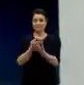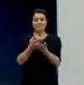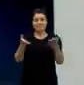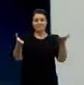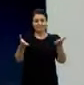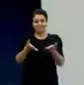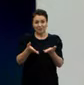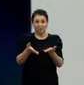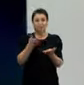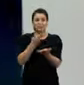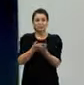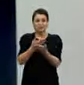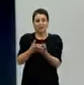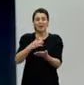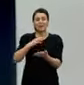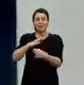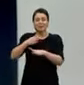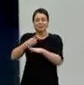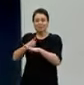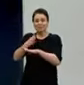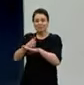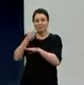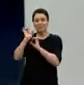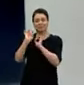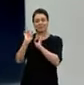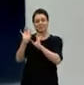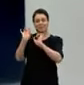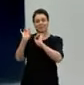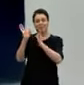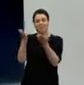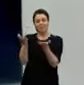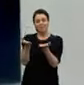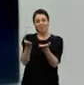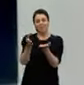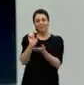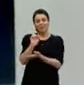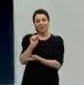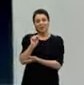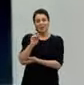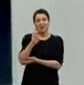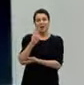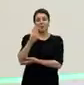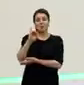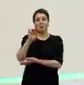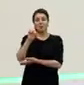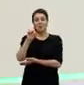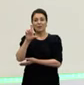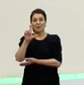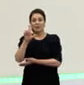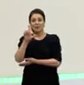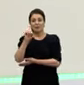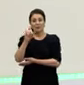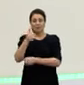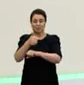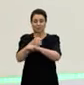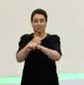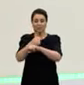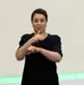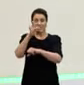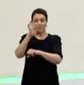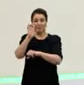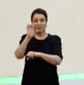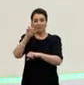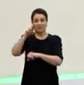nós vamos ter uma participação muito especial, que é a participação da bióloga Fernanda Marques.